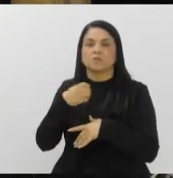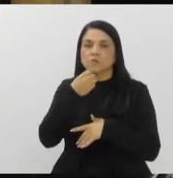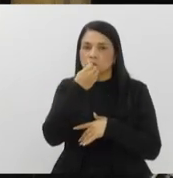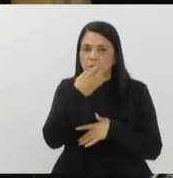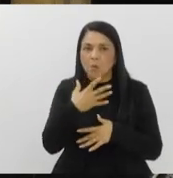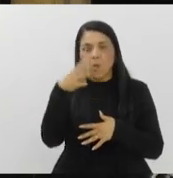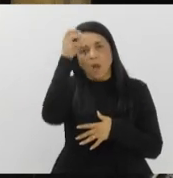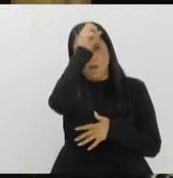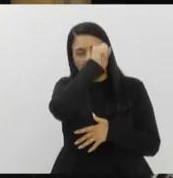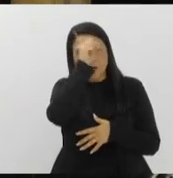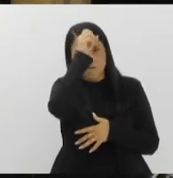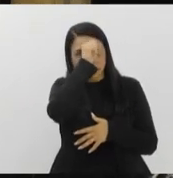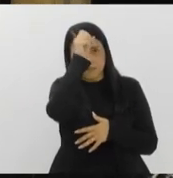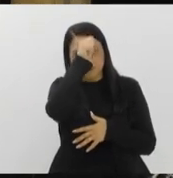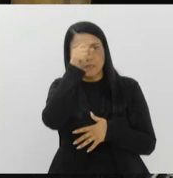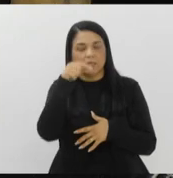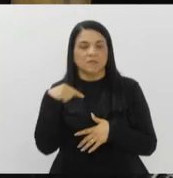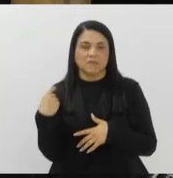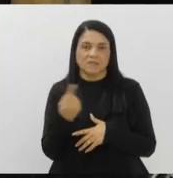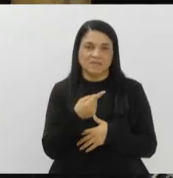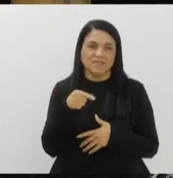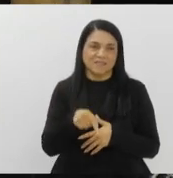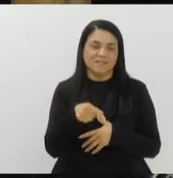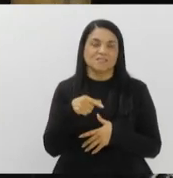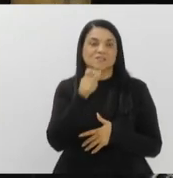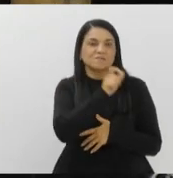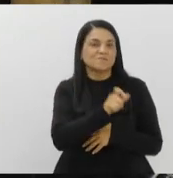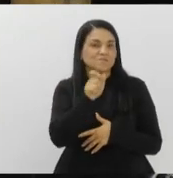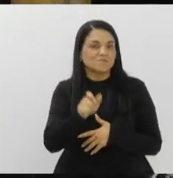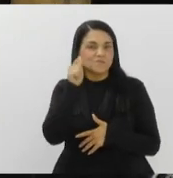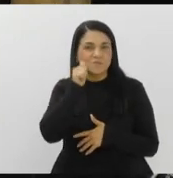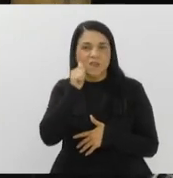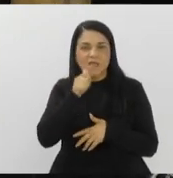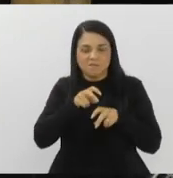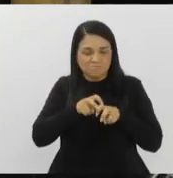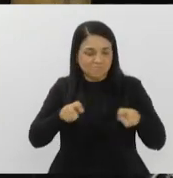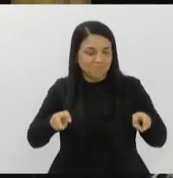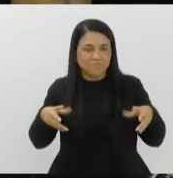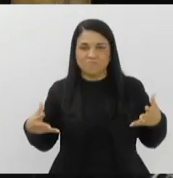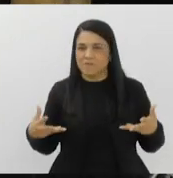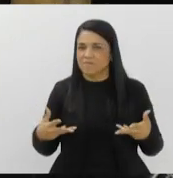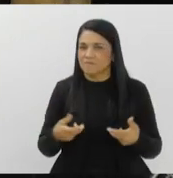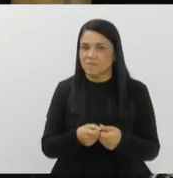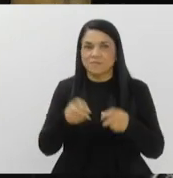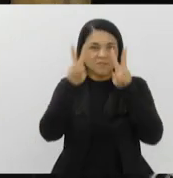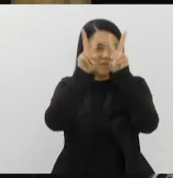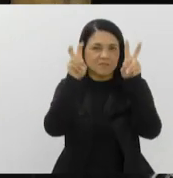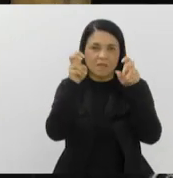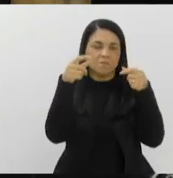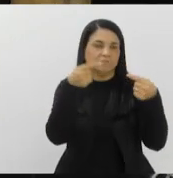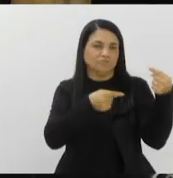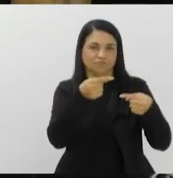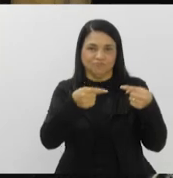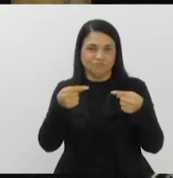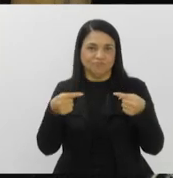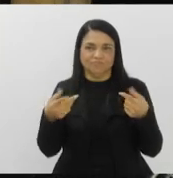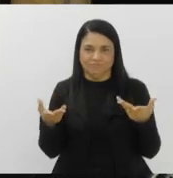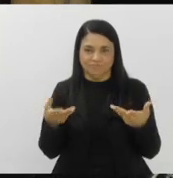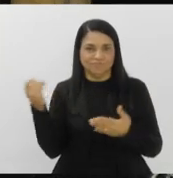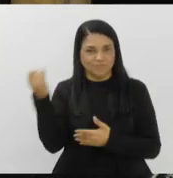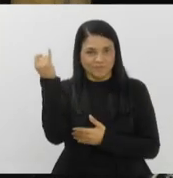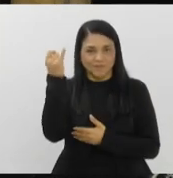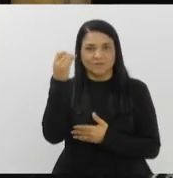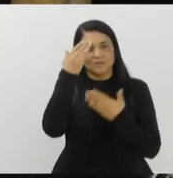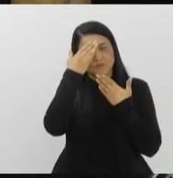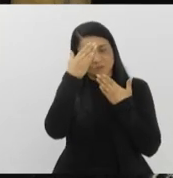aprendendo com essas mulheres maravilhosas aqui da mesa, que traz tantos temas importantes. E é isso, gente. Muito obrigada